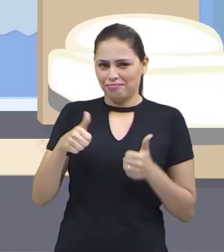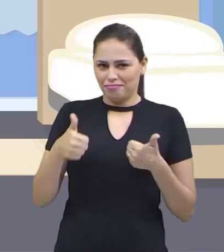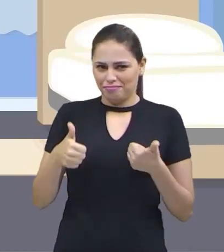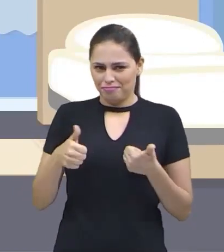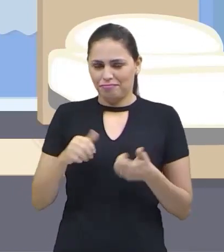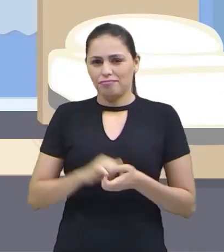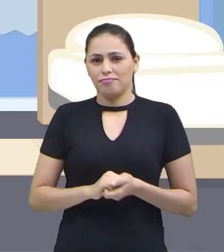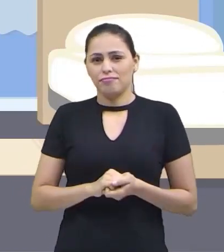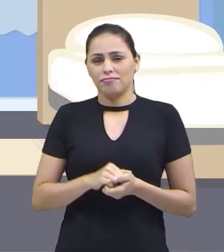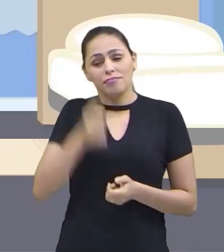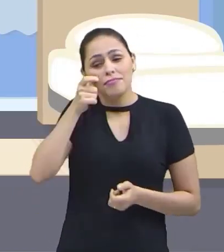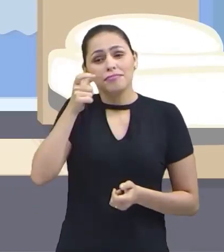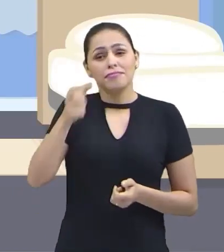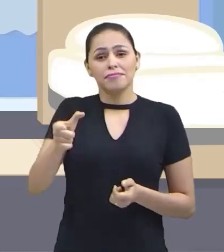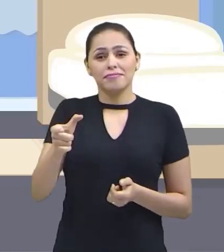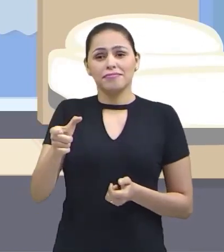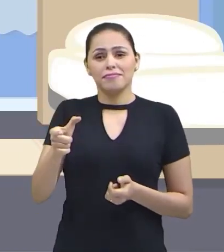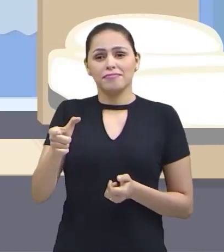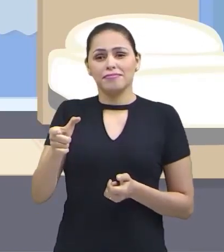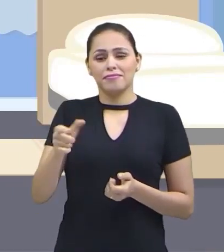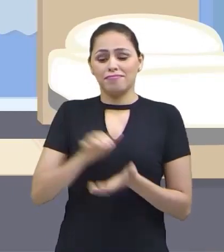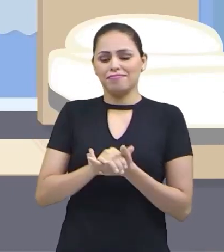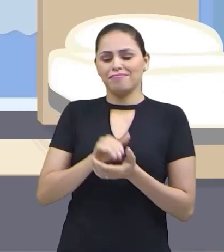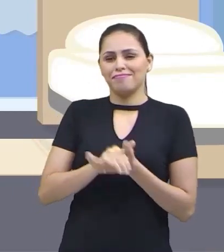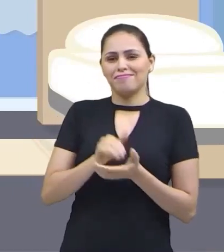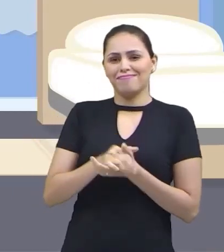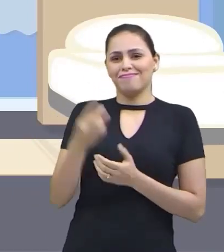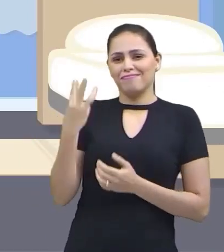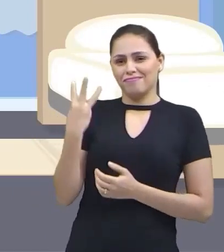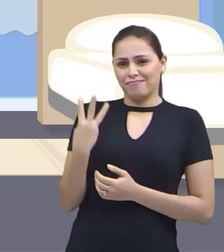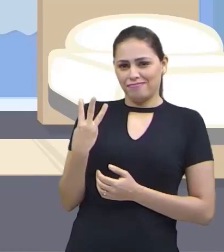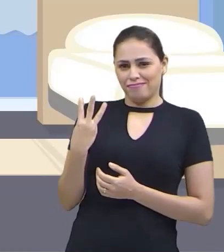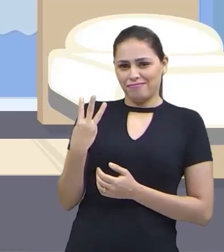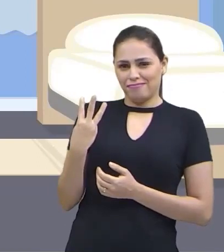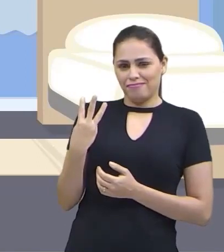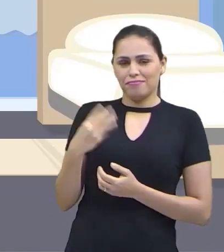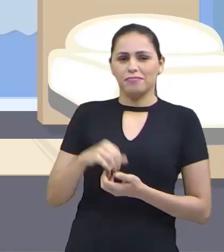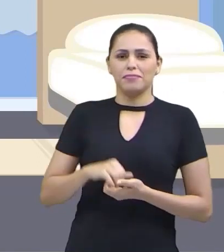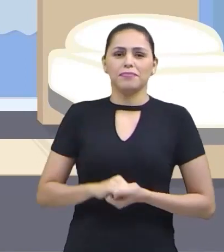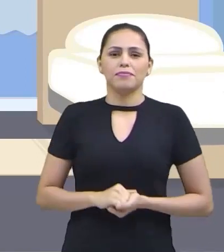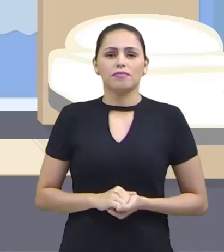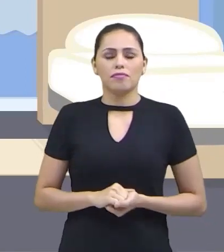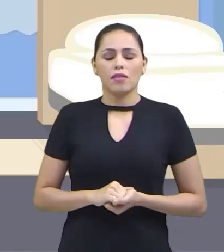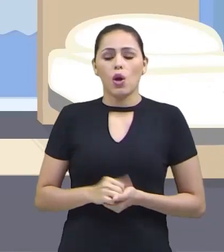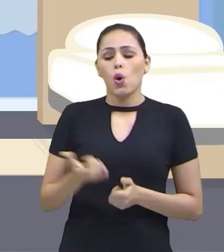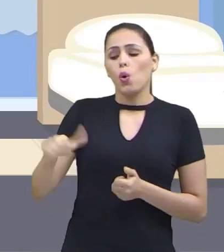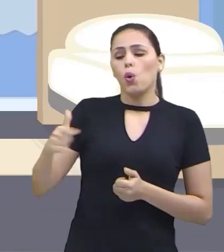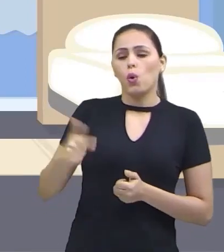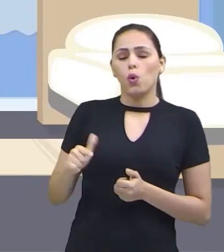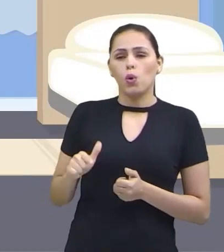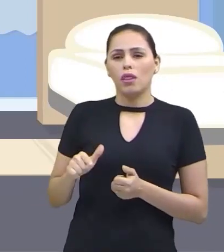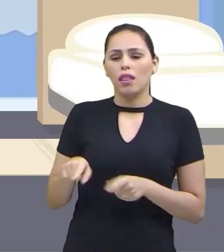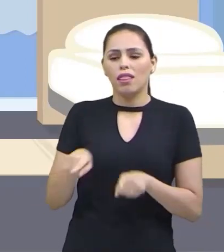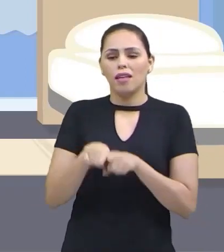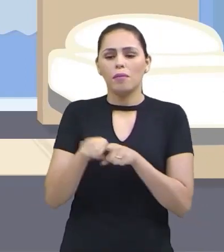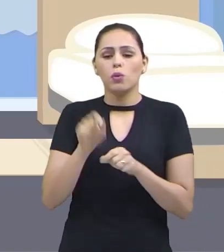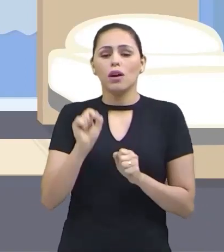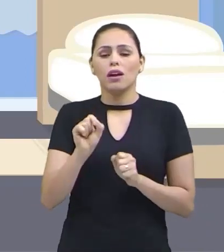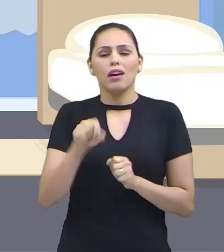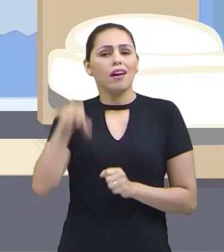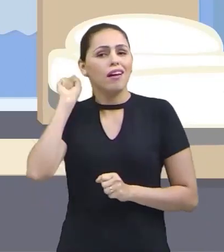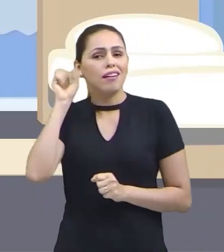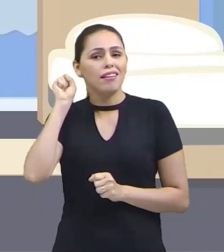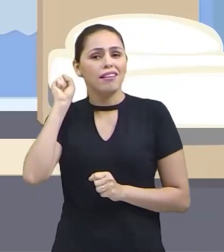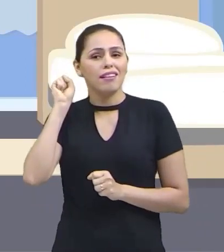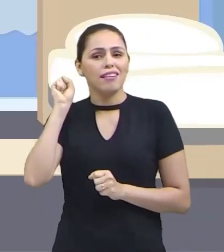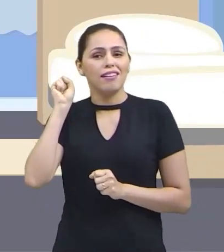batam palmas. Atenção! Muito bom! Mais uma coisinha que eu vou falar, que é a posição de escuta. É bem simples, é só para